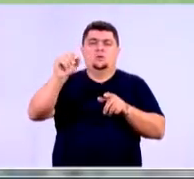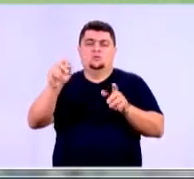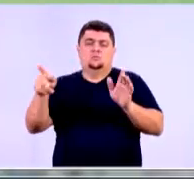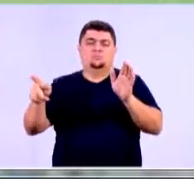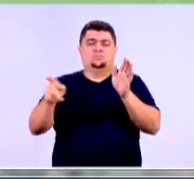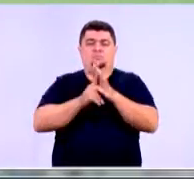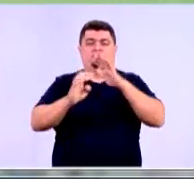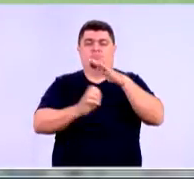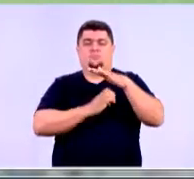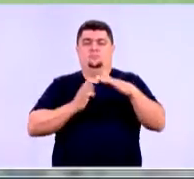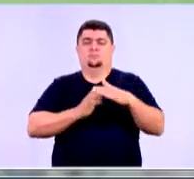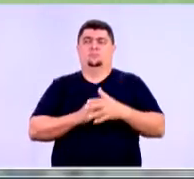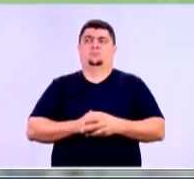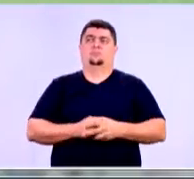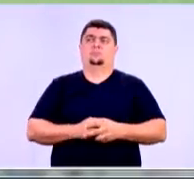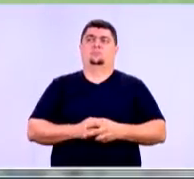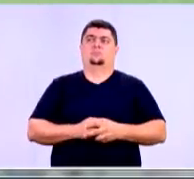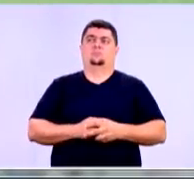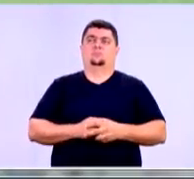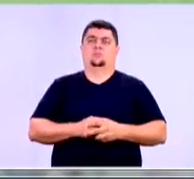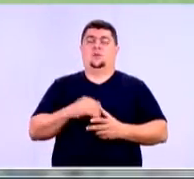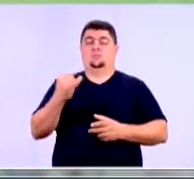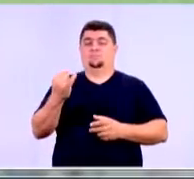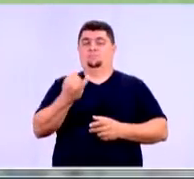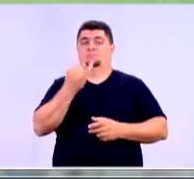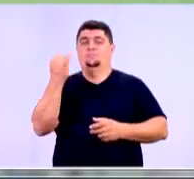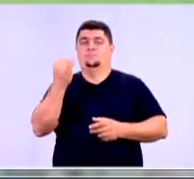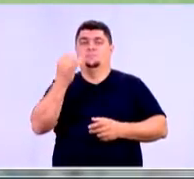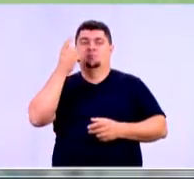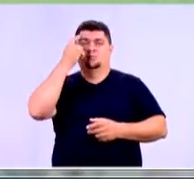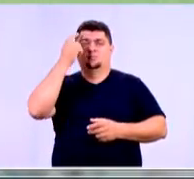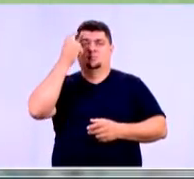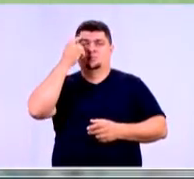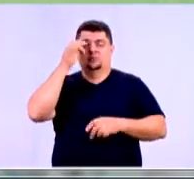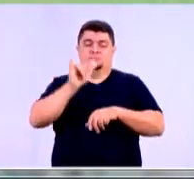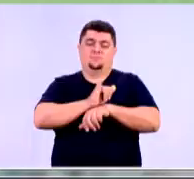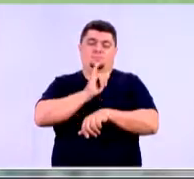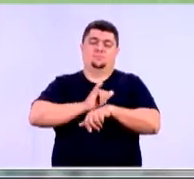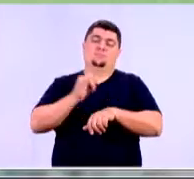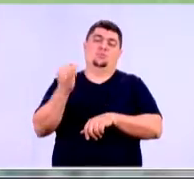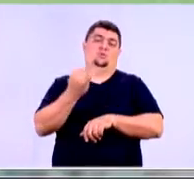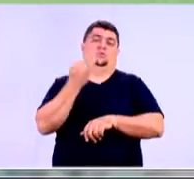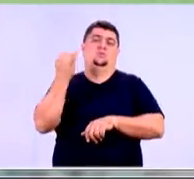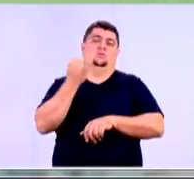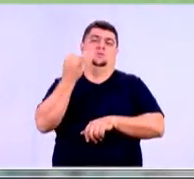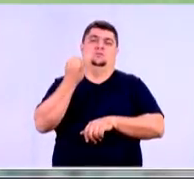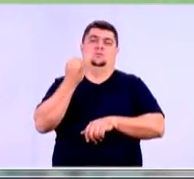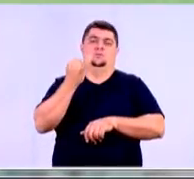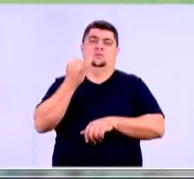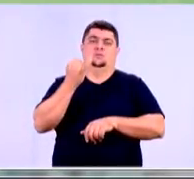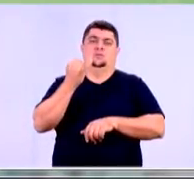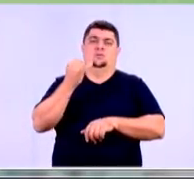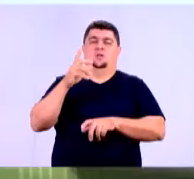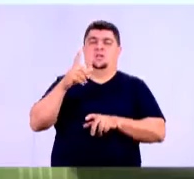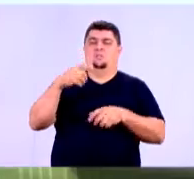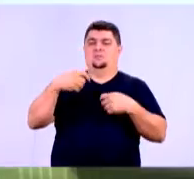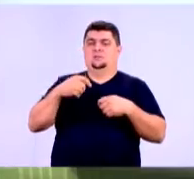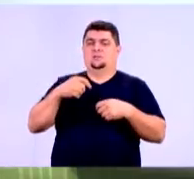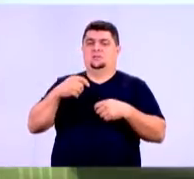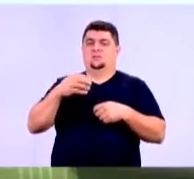apropriada. Isso, então é importante a gente pensar em estratégia, não fechar os olhos para o